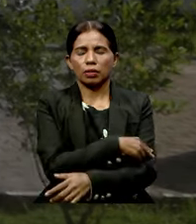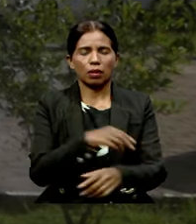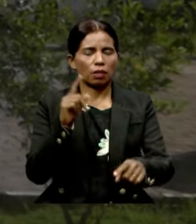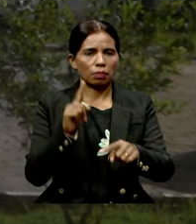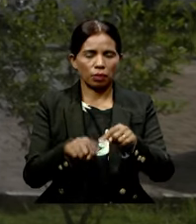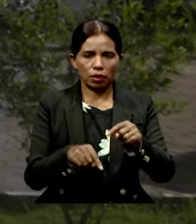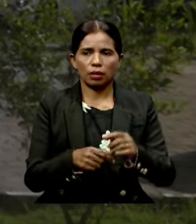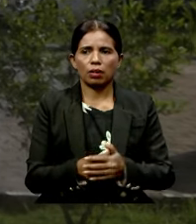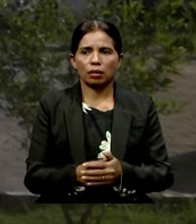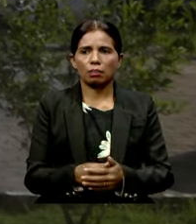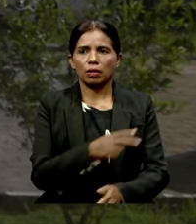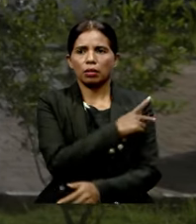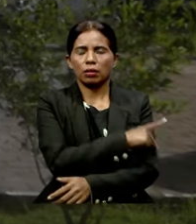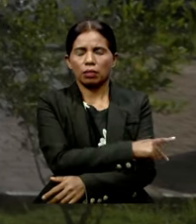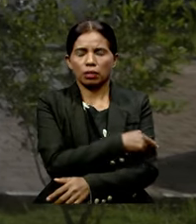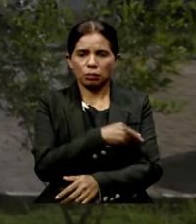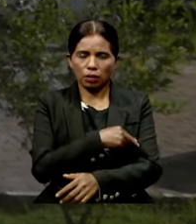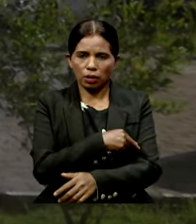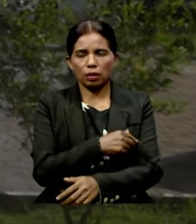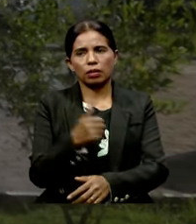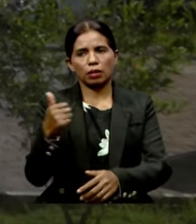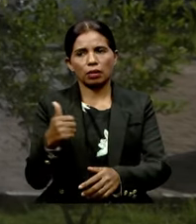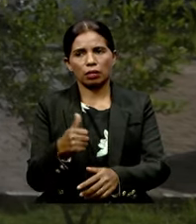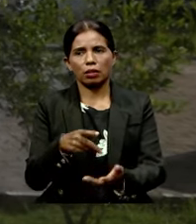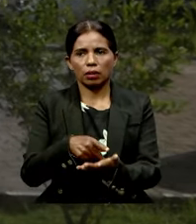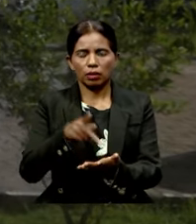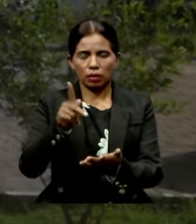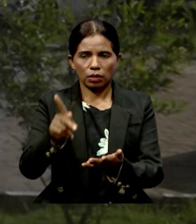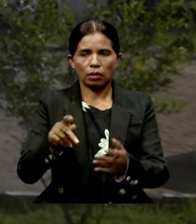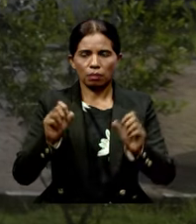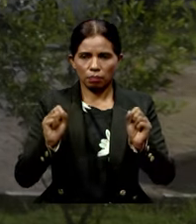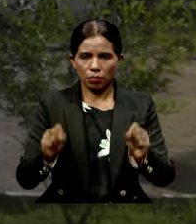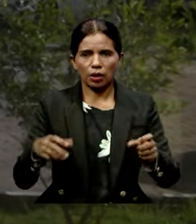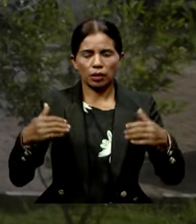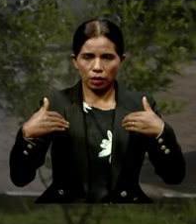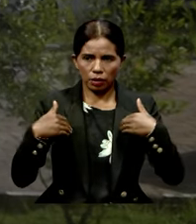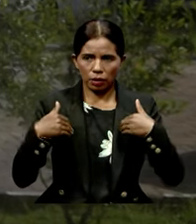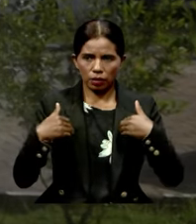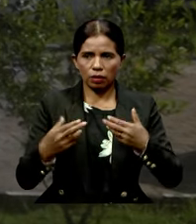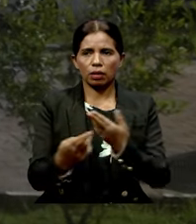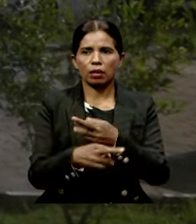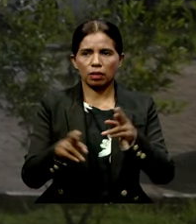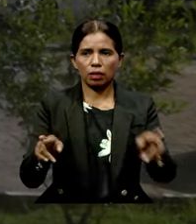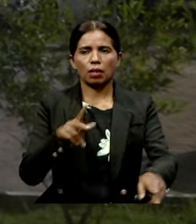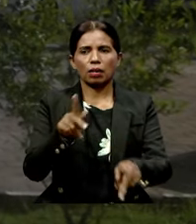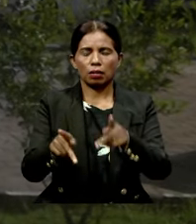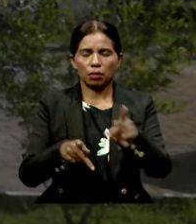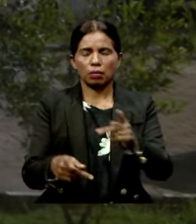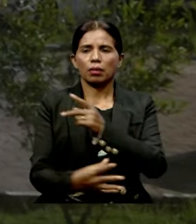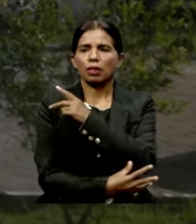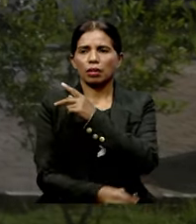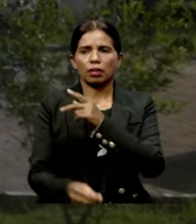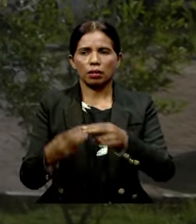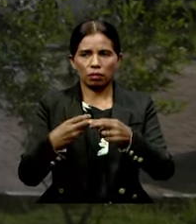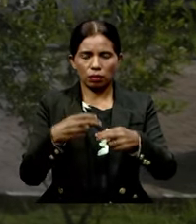balo ba clínica privado balo e tem que selo rasic para bel e sira no resultado então ema nebe bit like